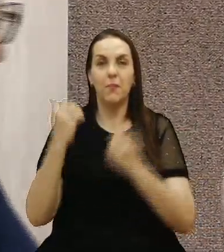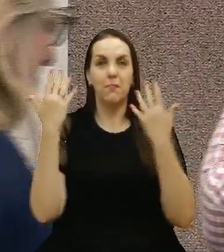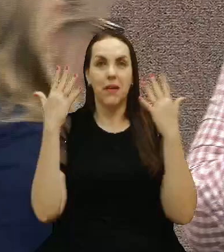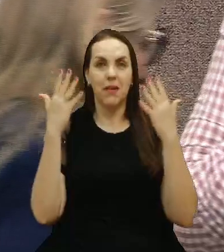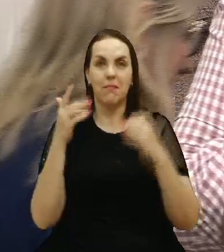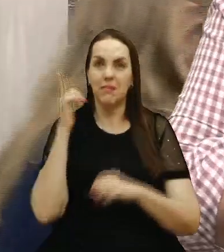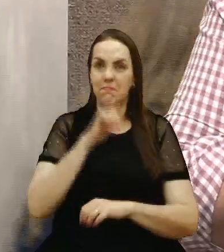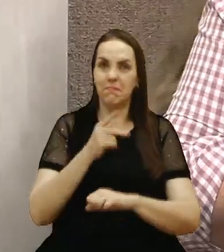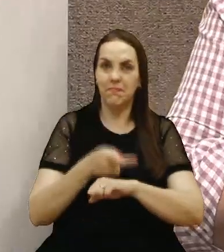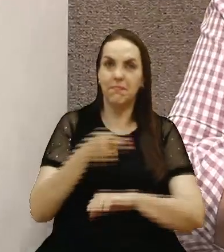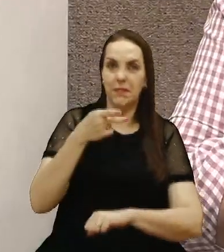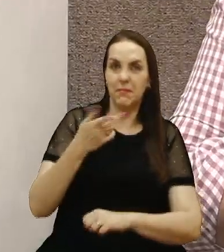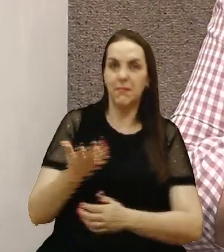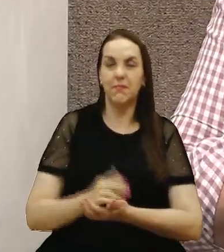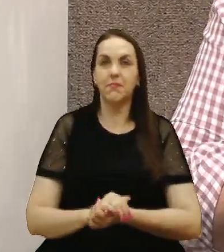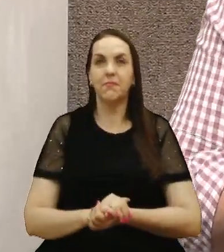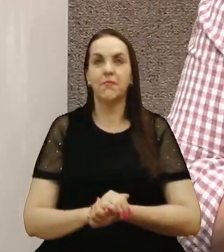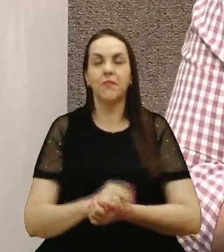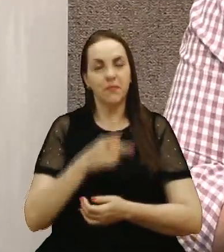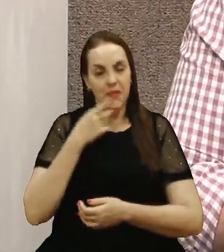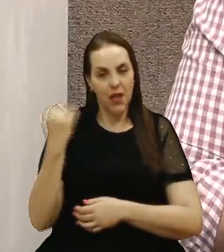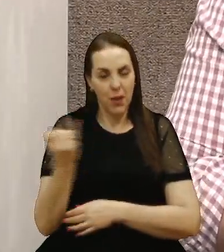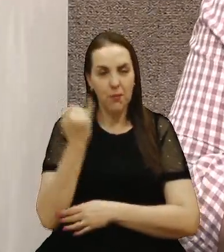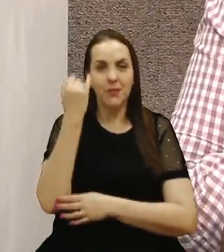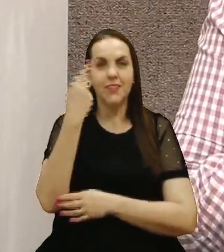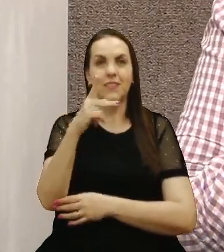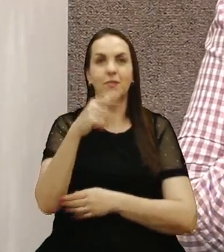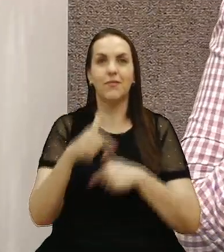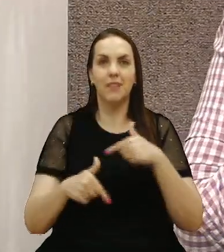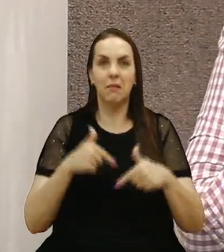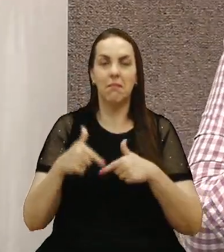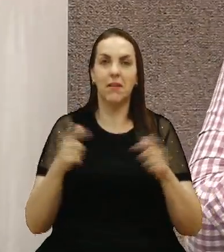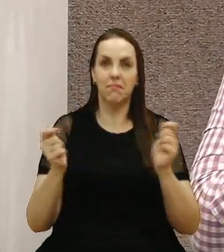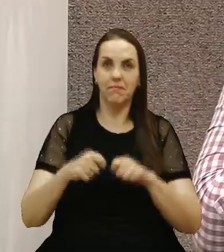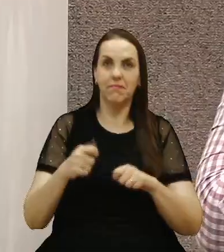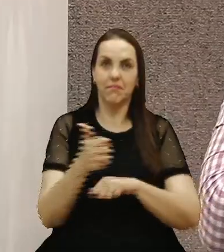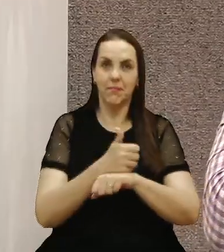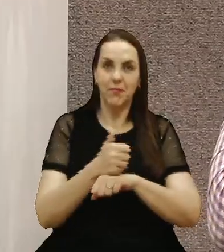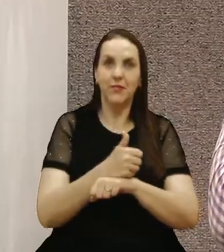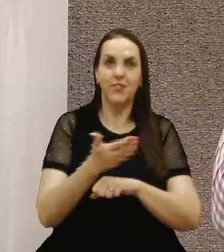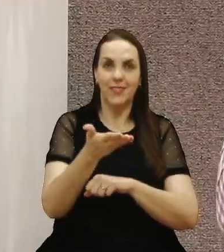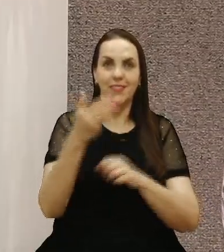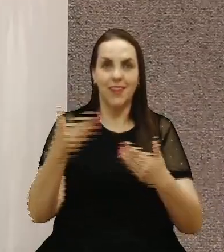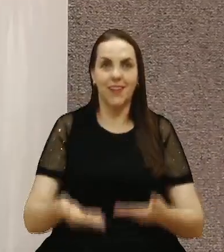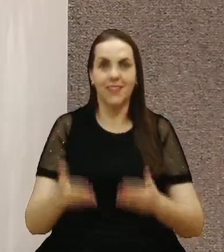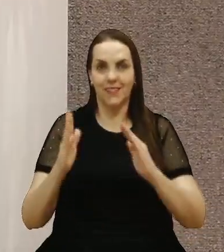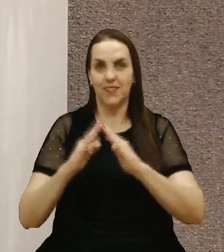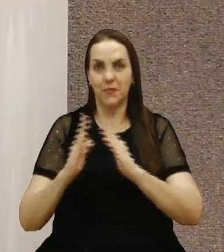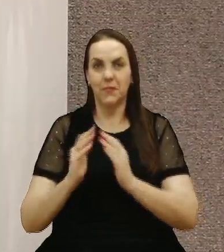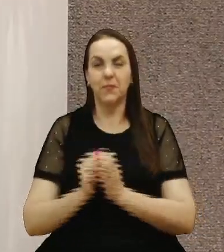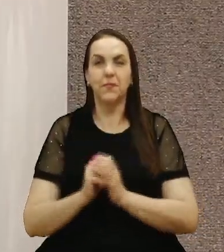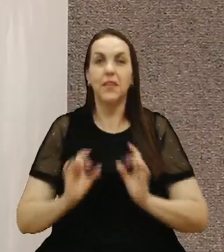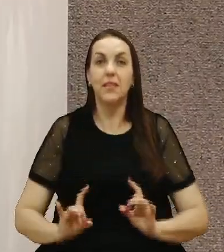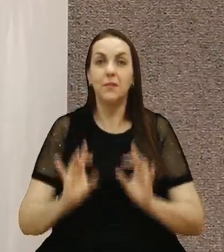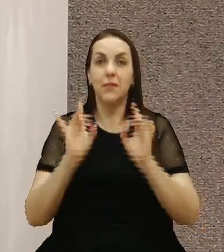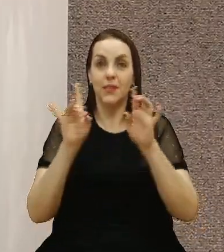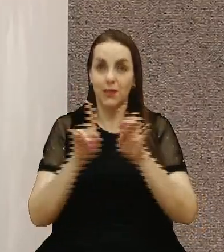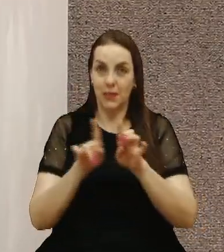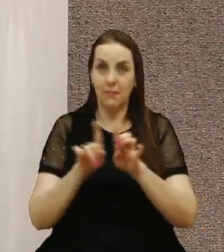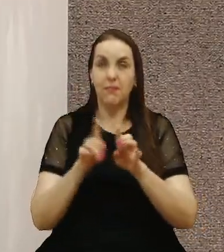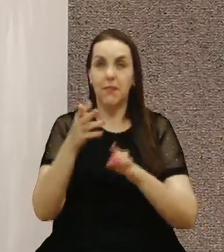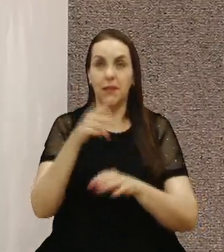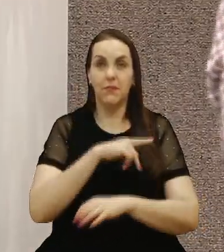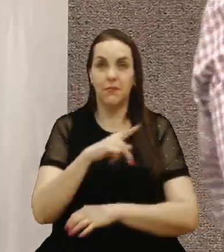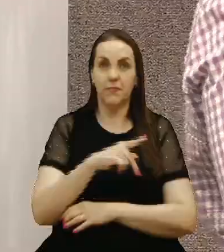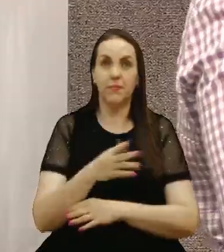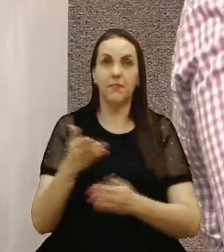prêmio, reforça a importância do seu trabalho aqui, da sua competência e profissionalismo aqui na nossa casa. E de maneira muito especial também, presidente, como o senhor já